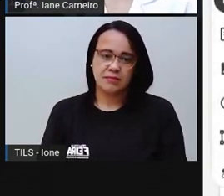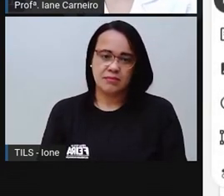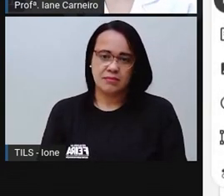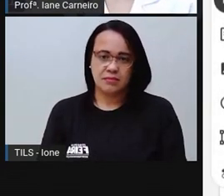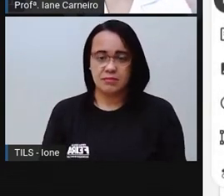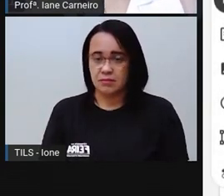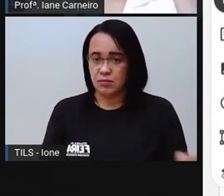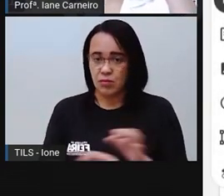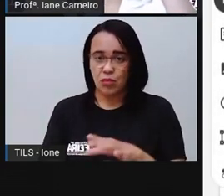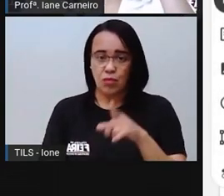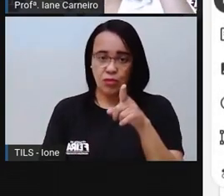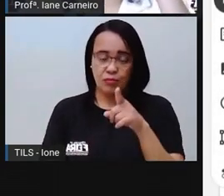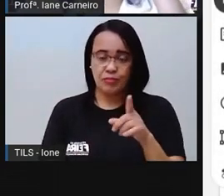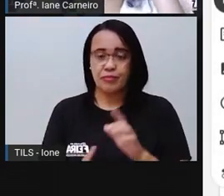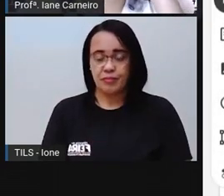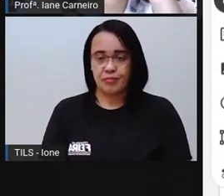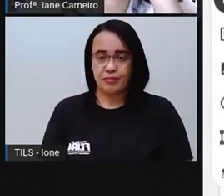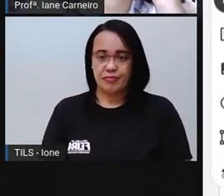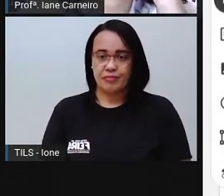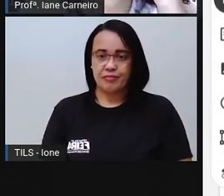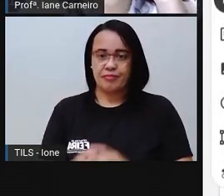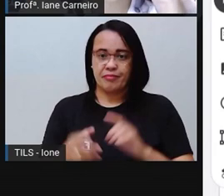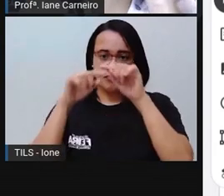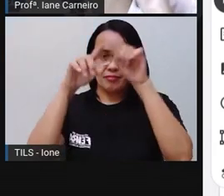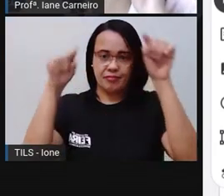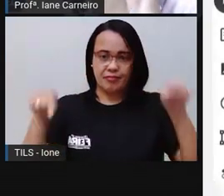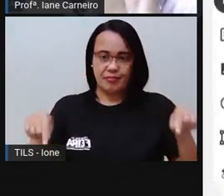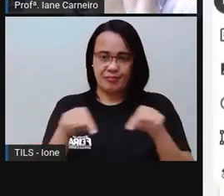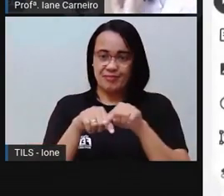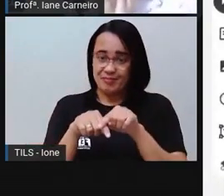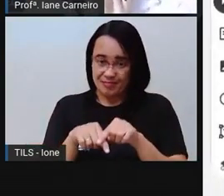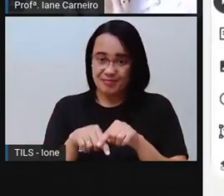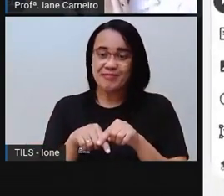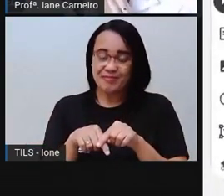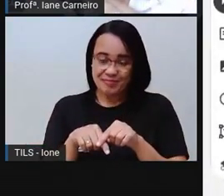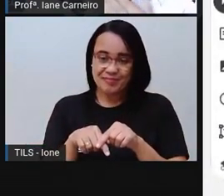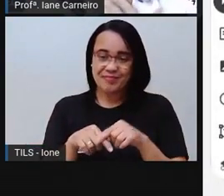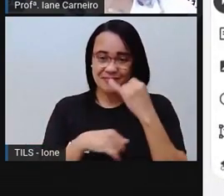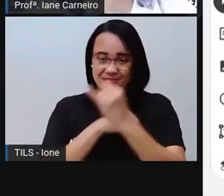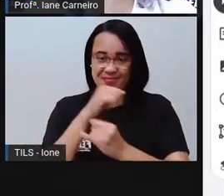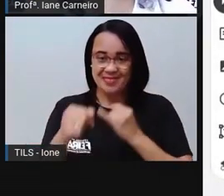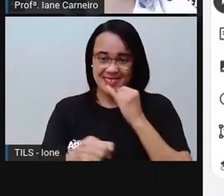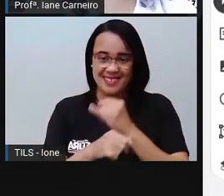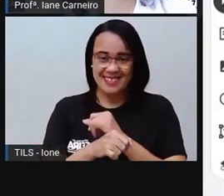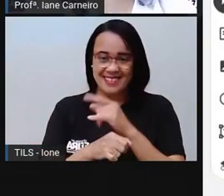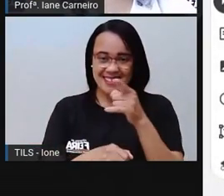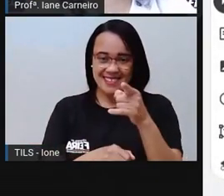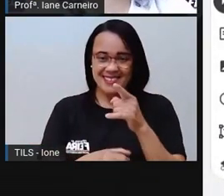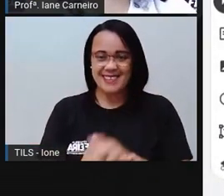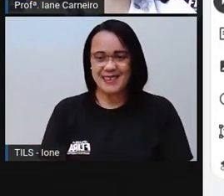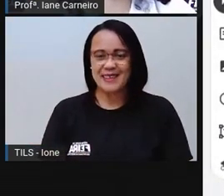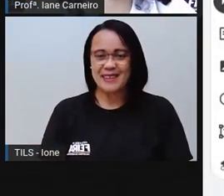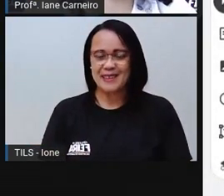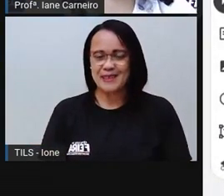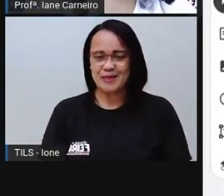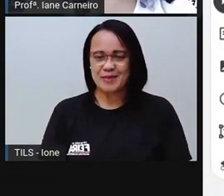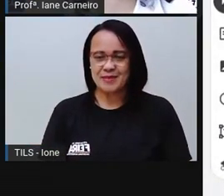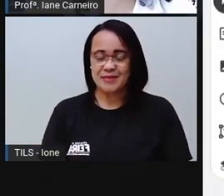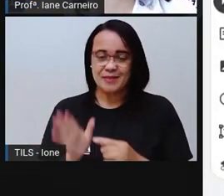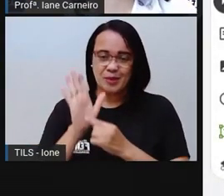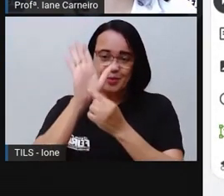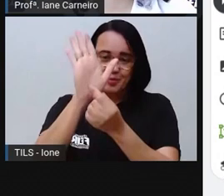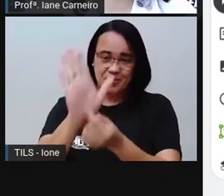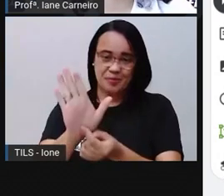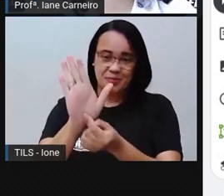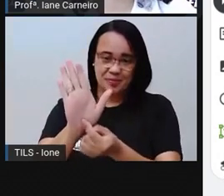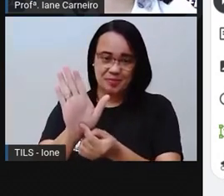Pronto, esse é o nosso quadro, a nossa lousa digital. Tá joia? Então a Pro vai colocar aqui para vocês, né? A Pro